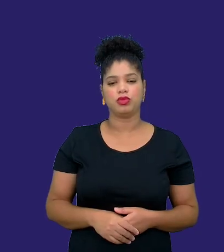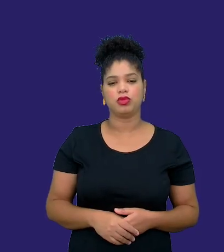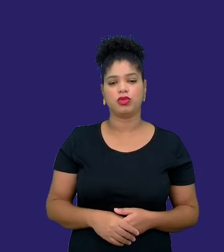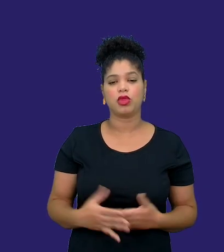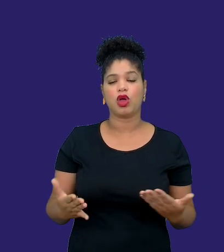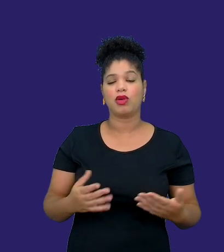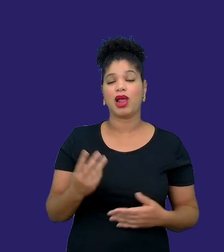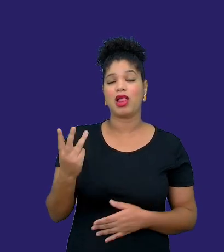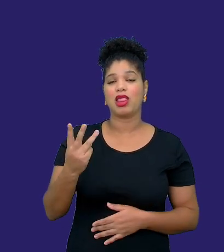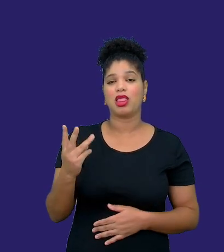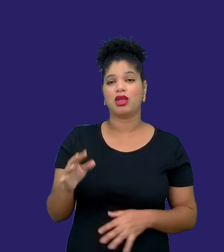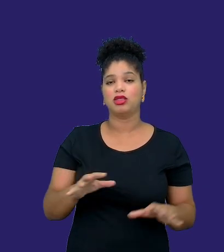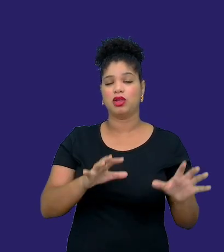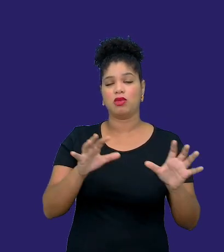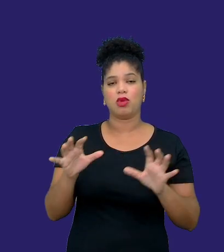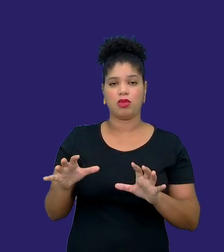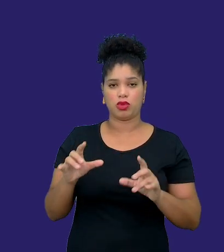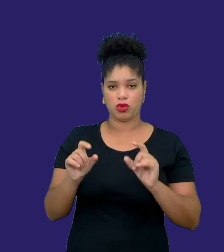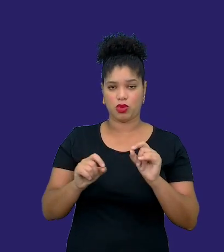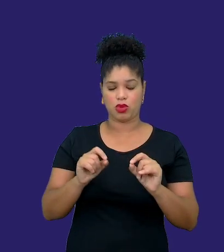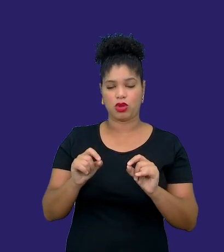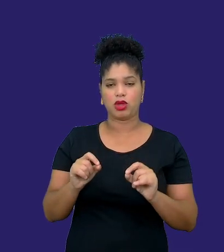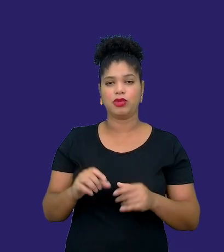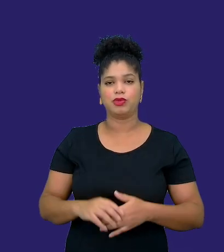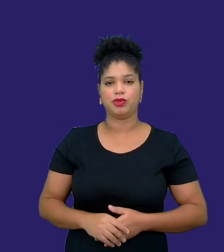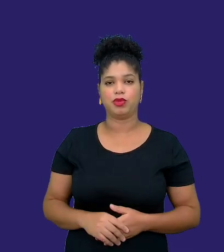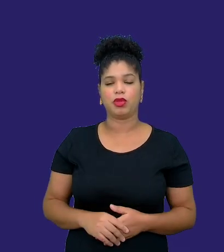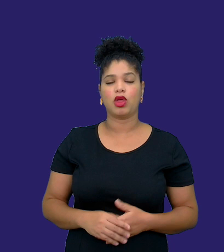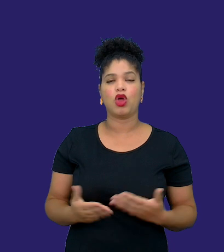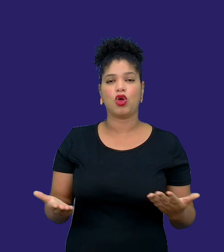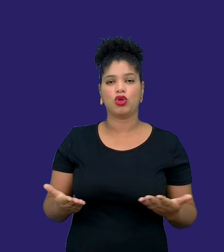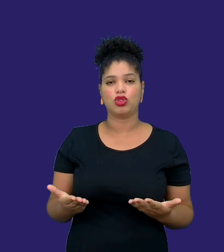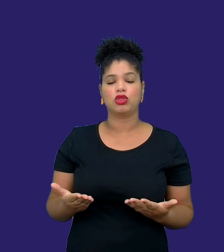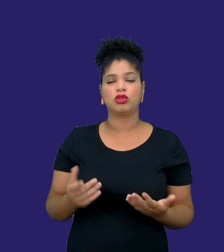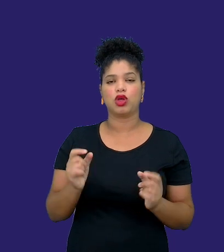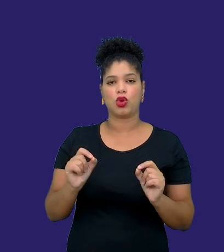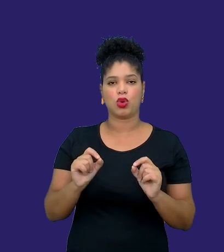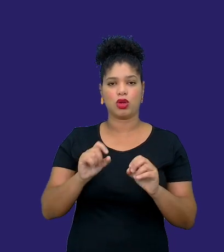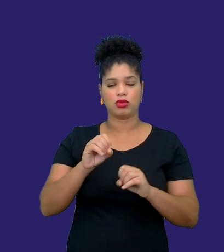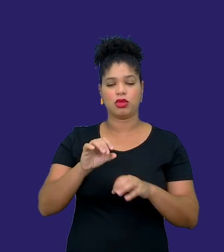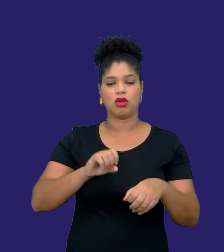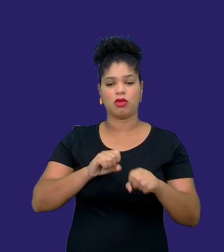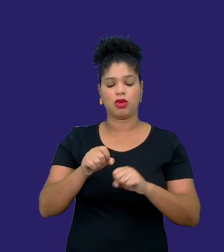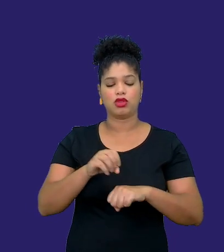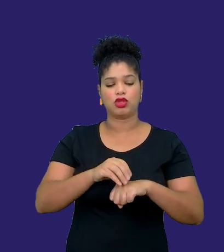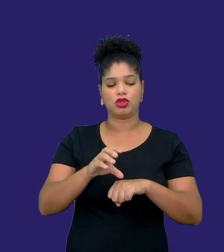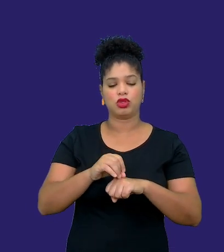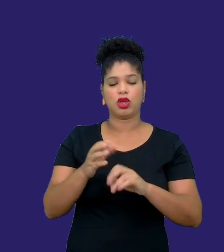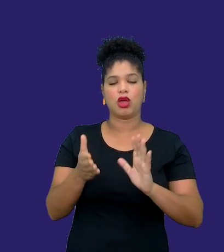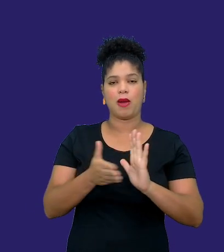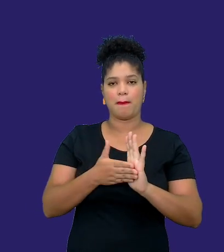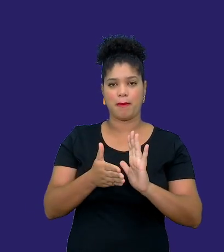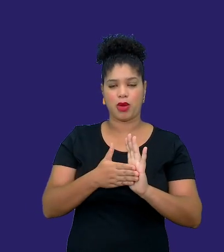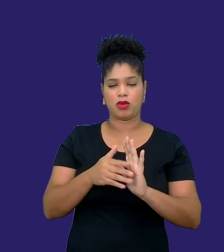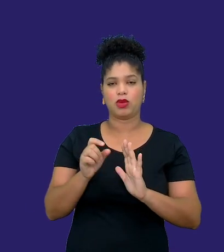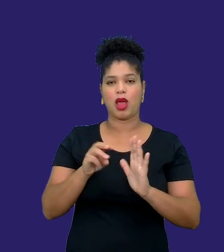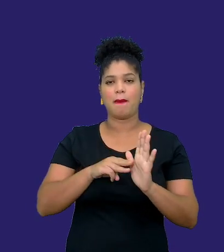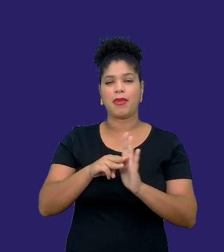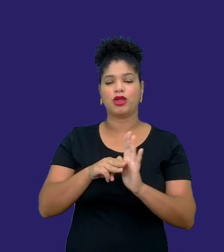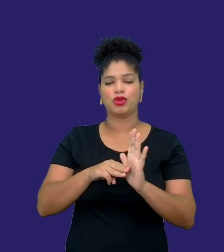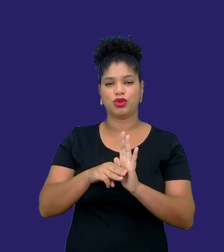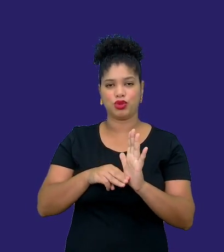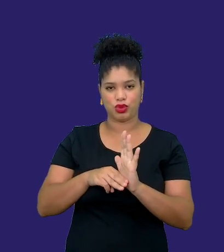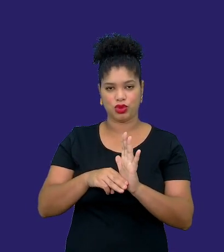Agora chegamos no terceiro momento da nossa formação, em que nós vamos sugerir propostas de